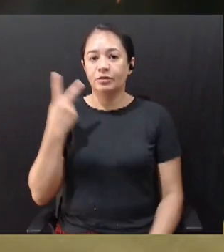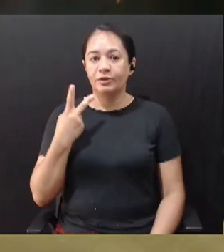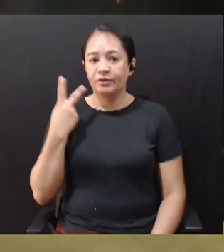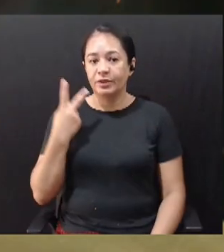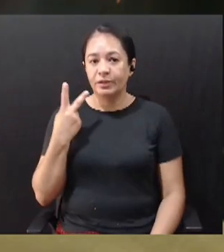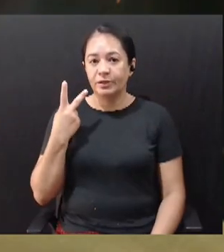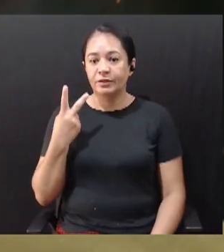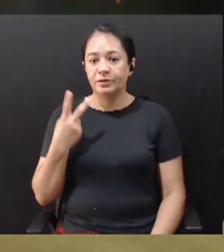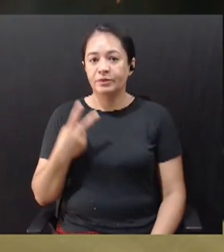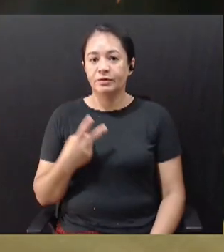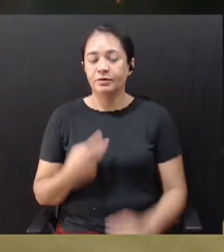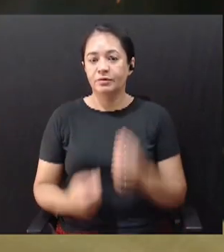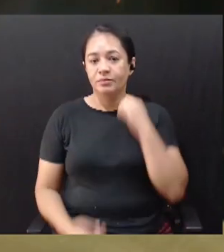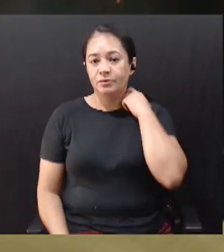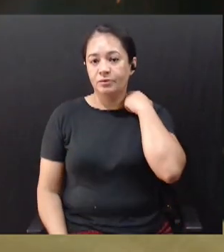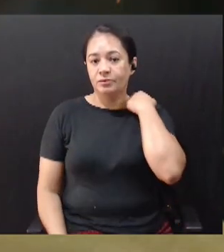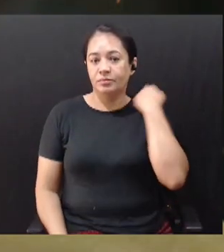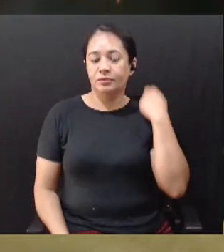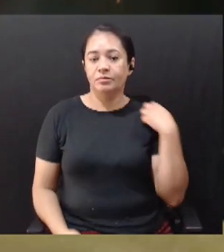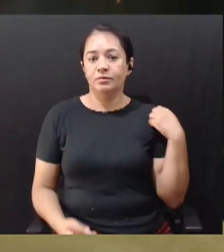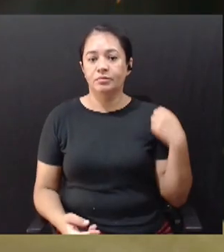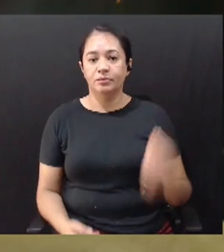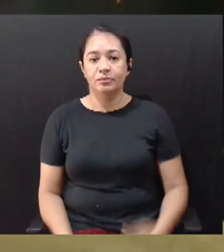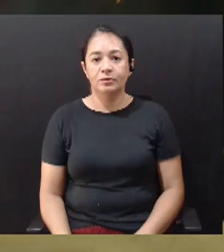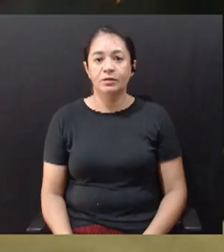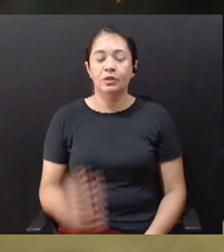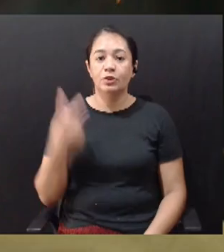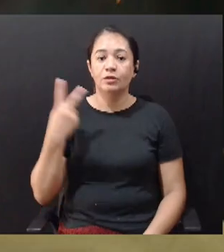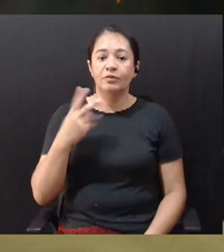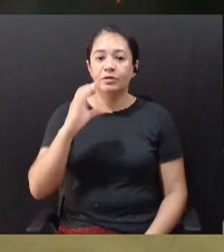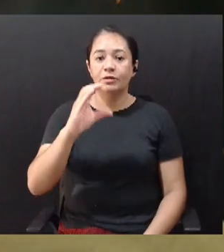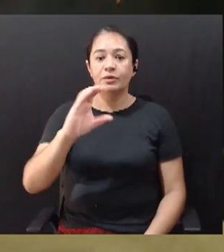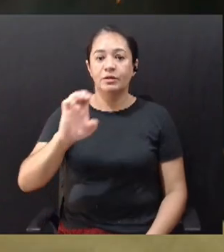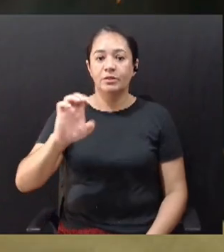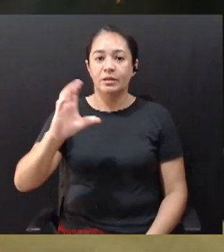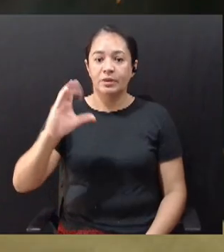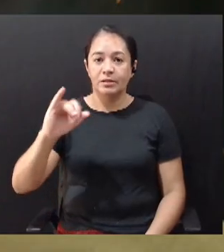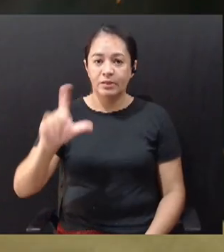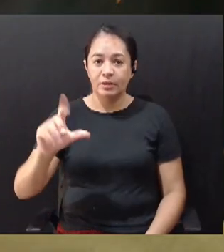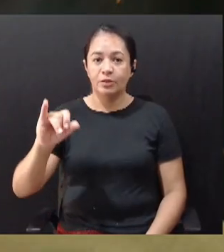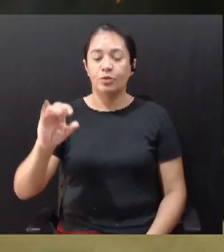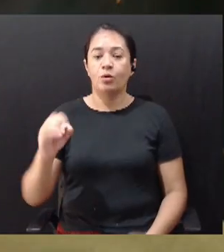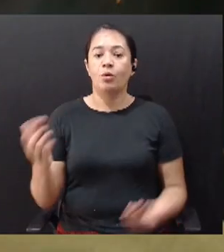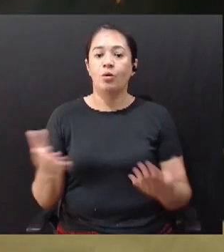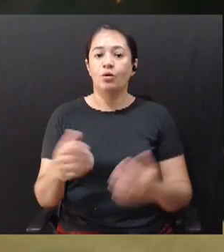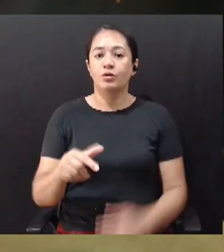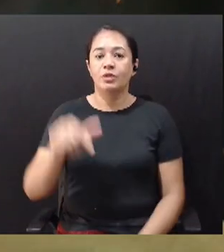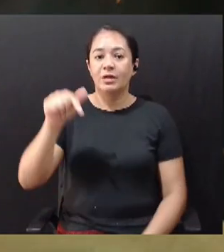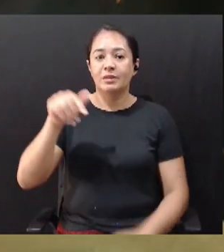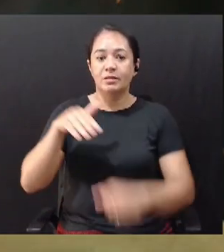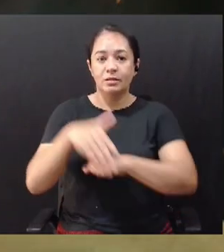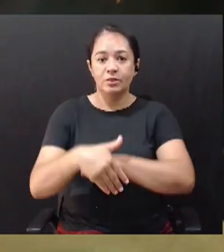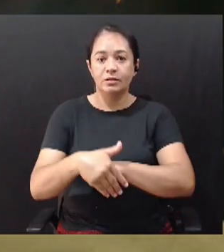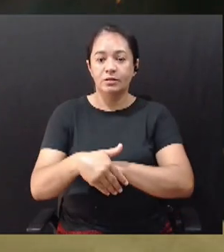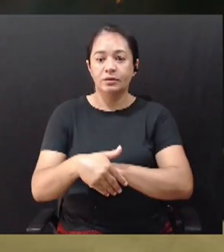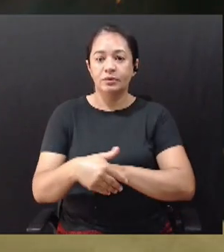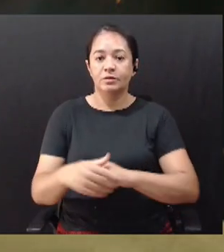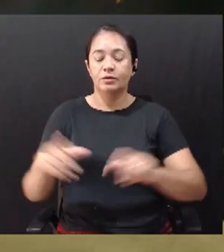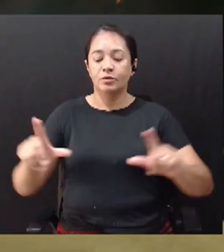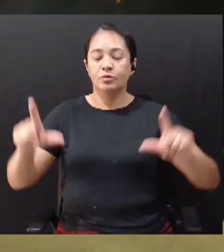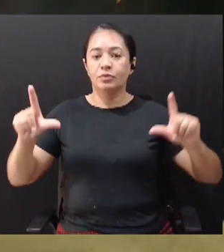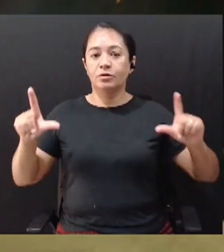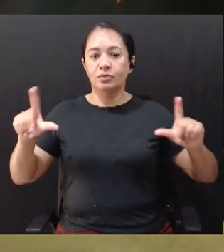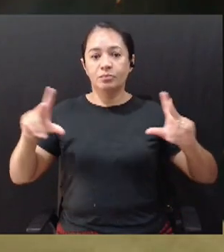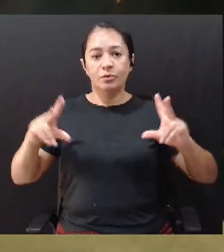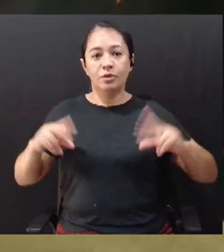autoria do ex-vereador Cecílio Santos, a Câmara de Campinas realiza hoje, às 7 da noite, a entrega do Diploma de Mérito